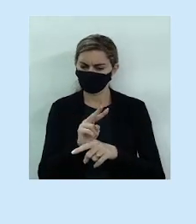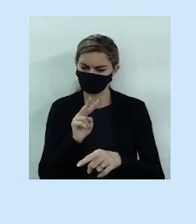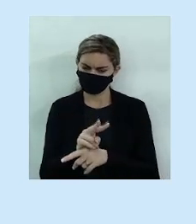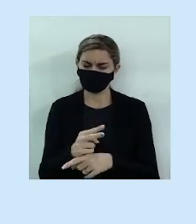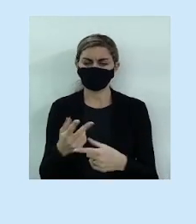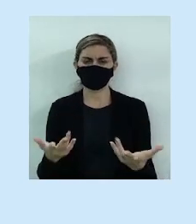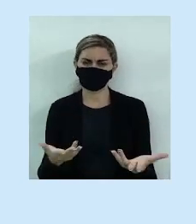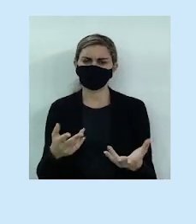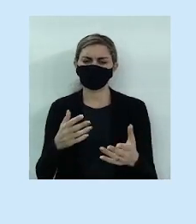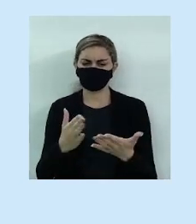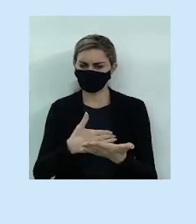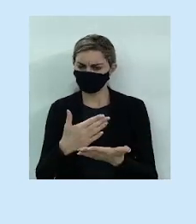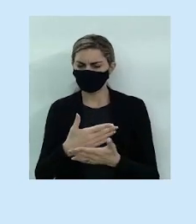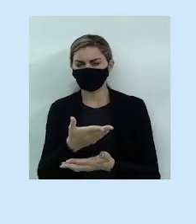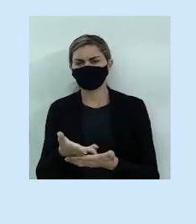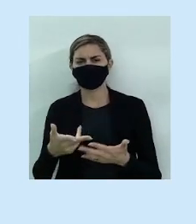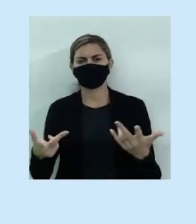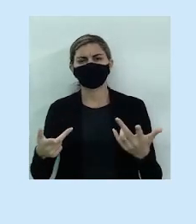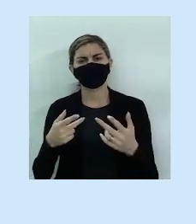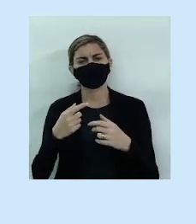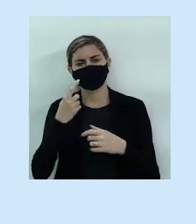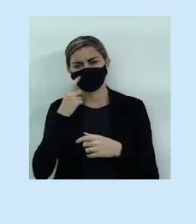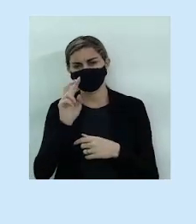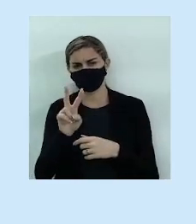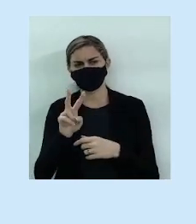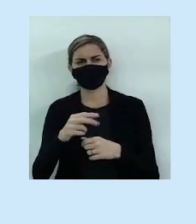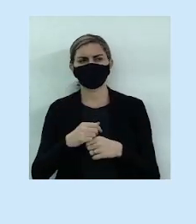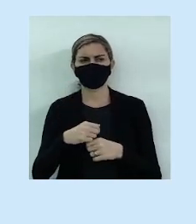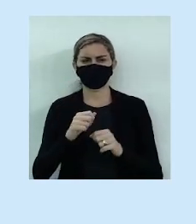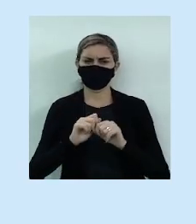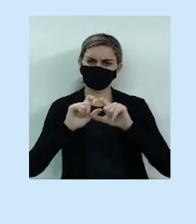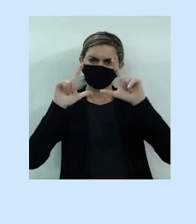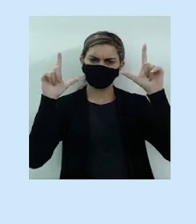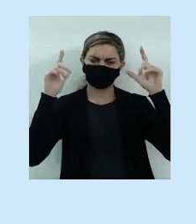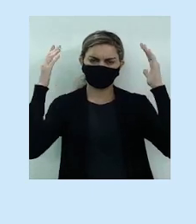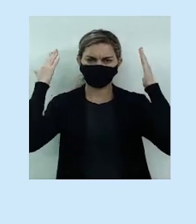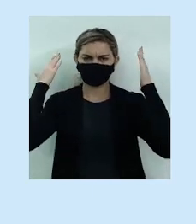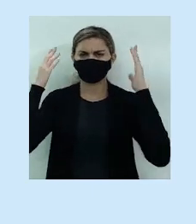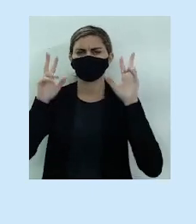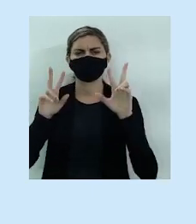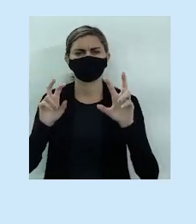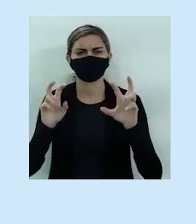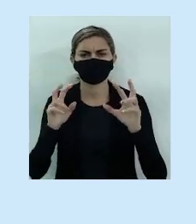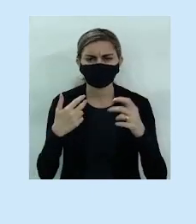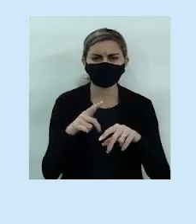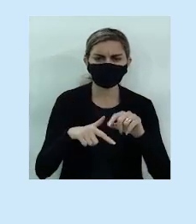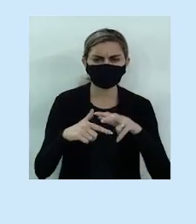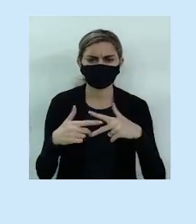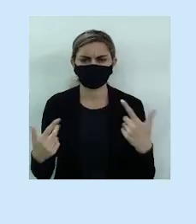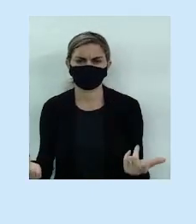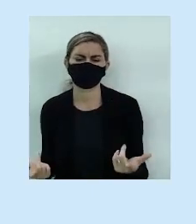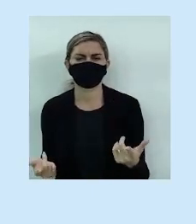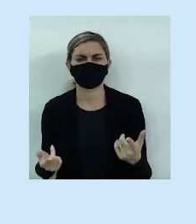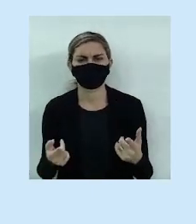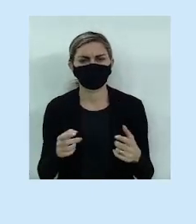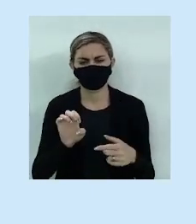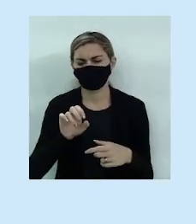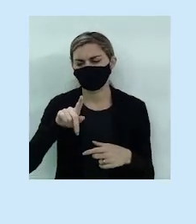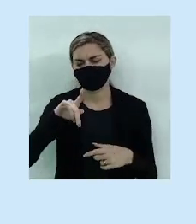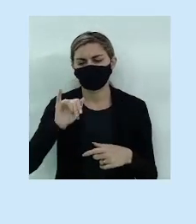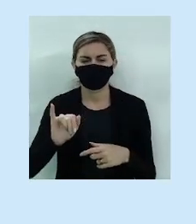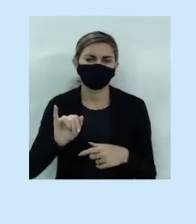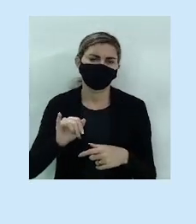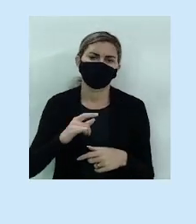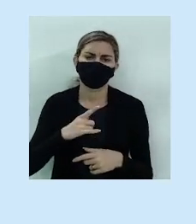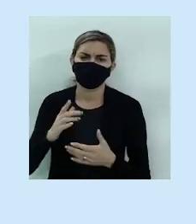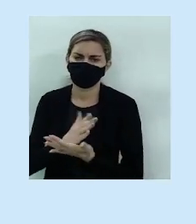conservação preventiva. Fiquem atentos. Olha aqui rapidinho um slide sobre esses materiais, sobre esses EPIs.